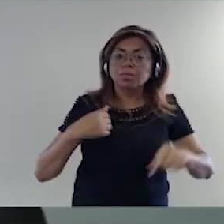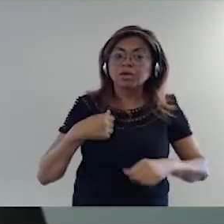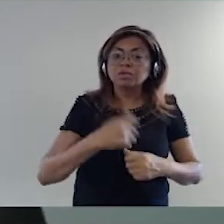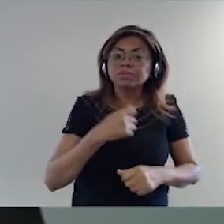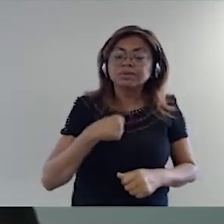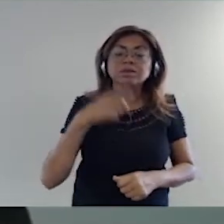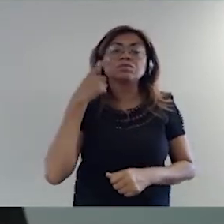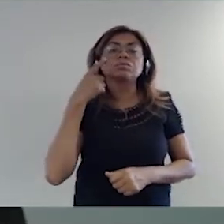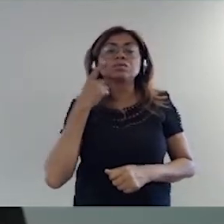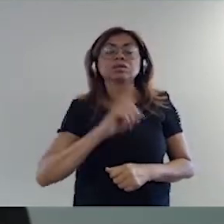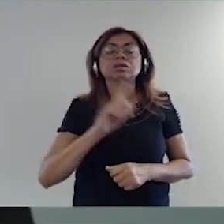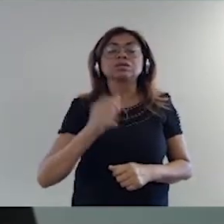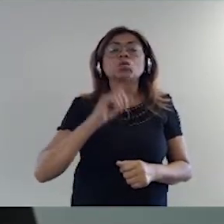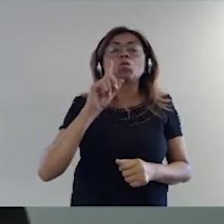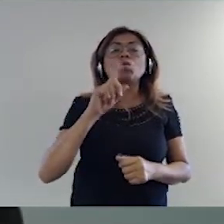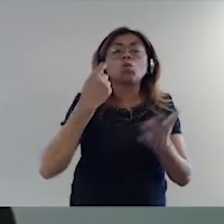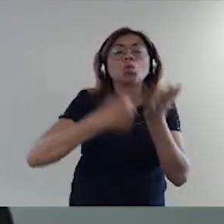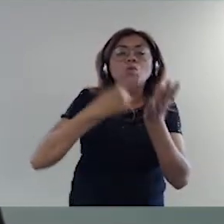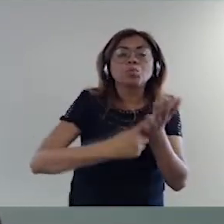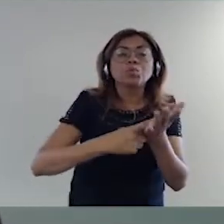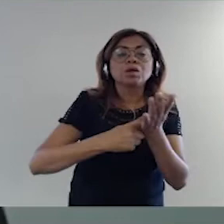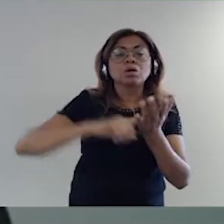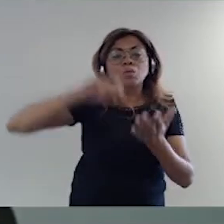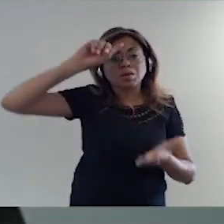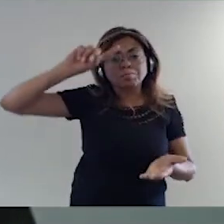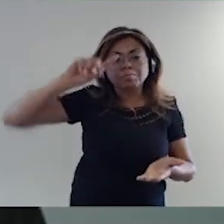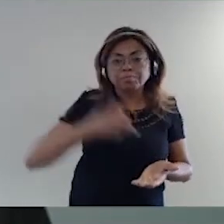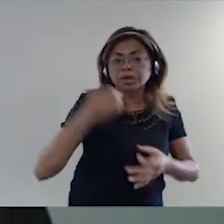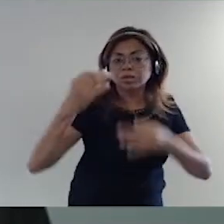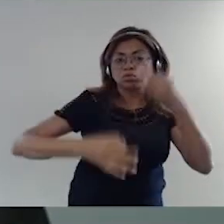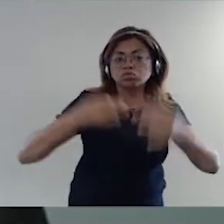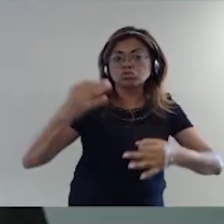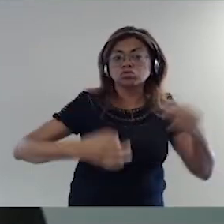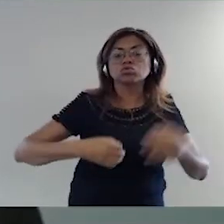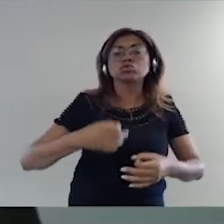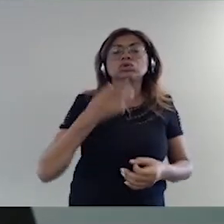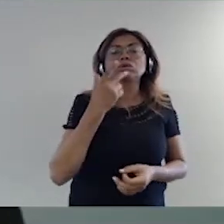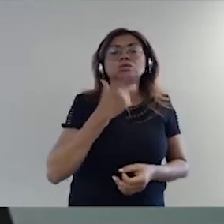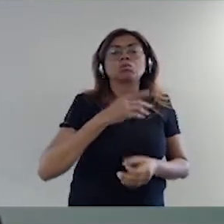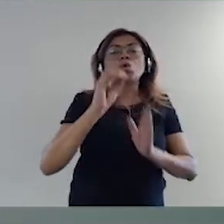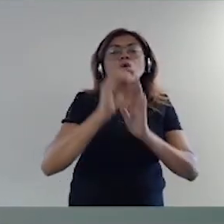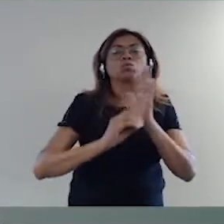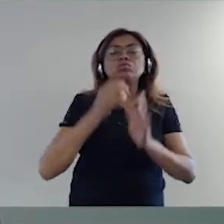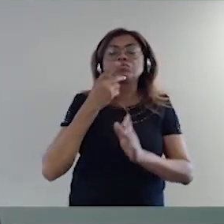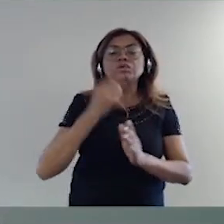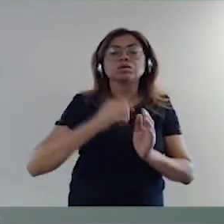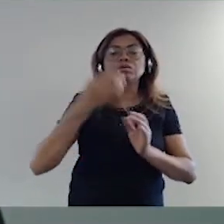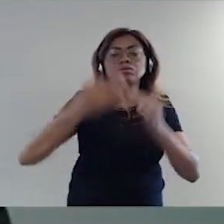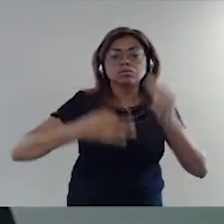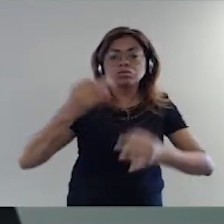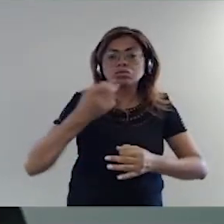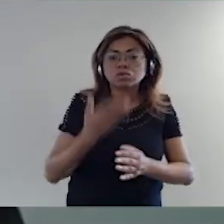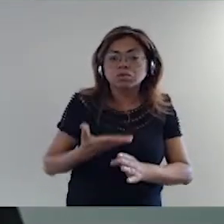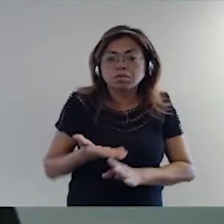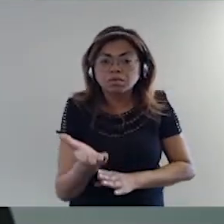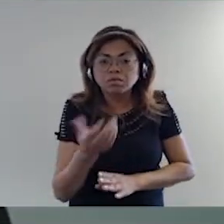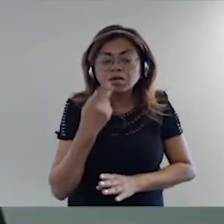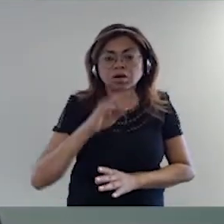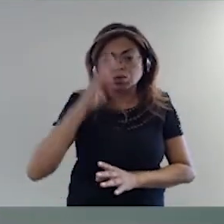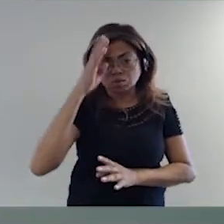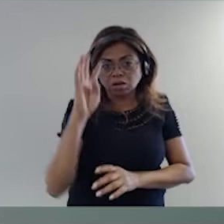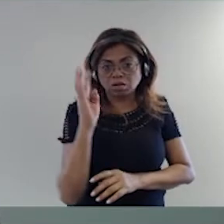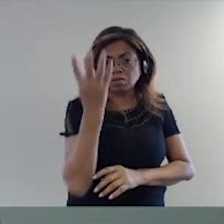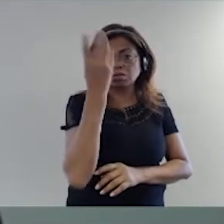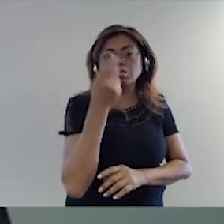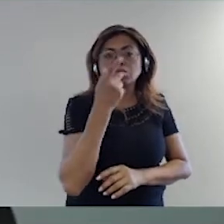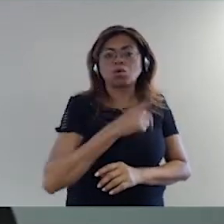xeque o não cumprimento, por exemplo, de mandatos judiciais, que os oficiais de justiça acabam não dando efetividade ao que se é decidido